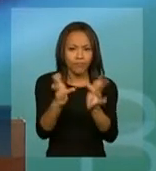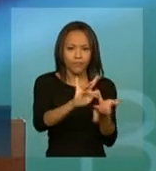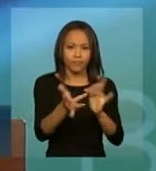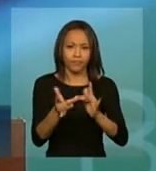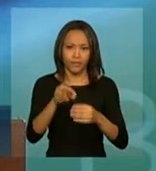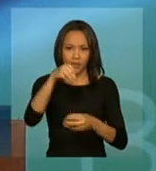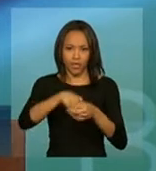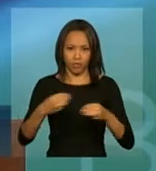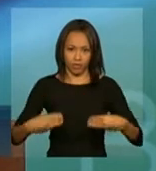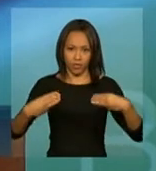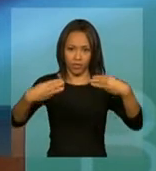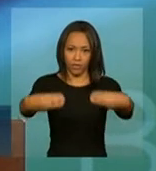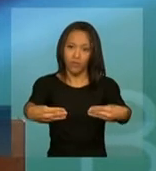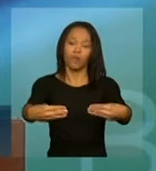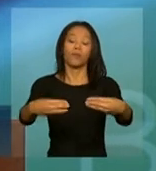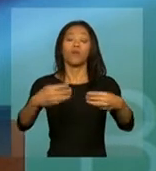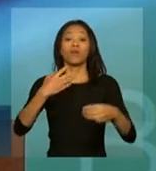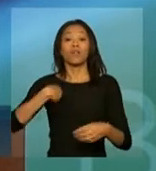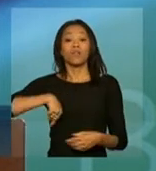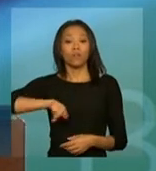postura profundamente democrática,